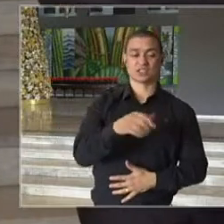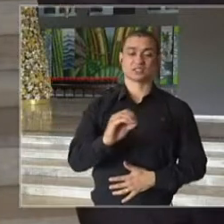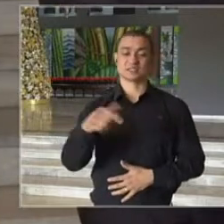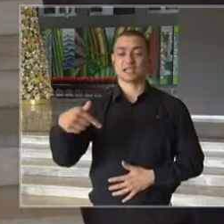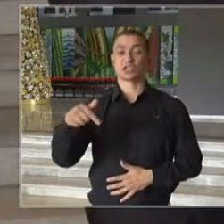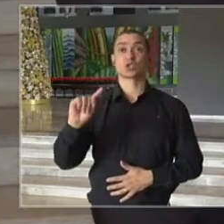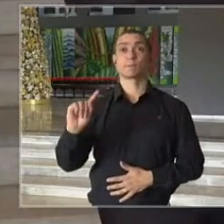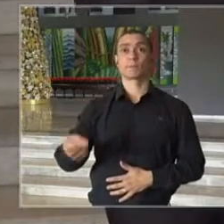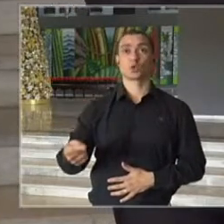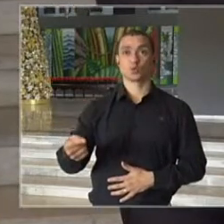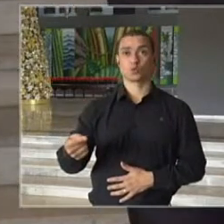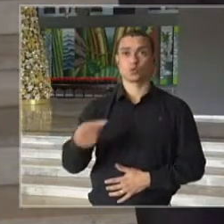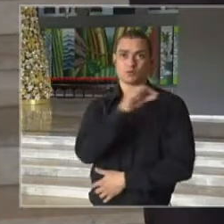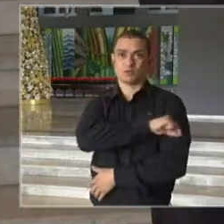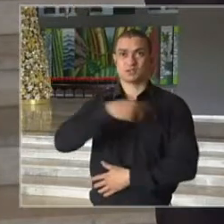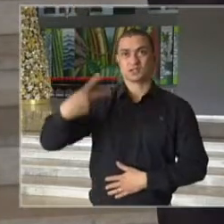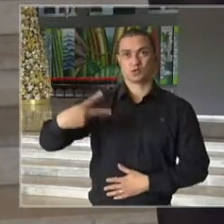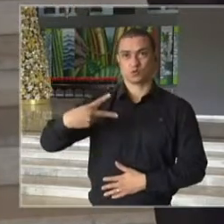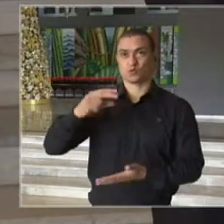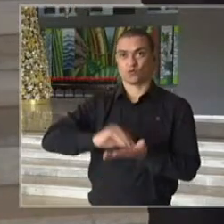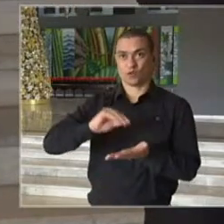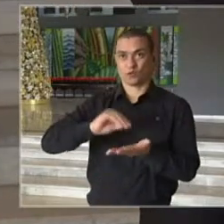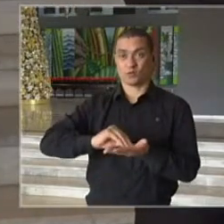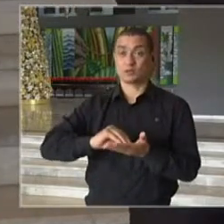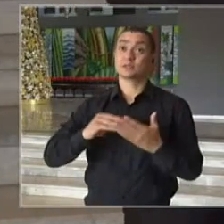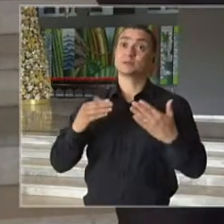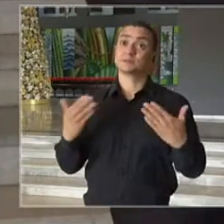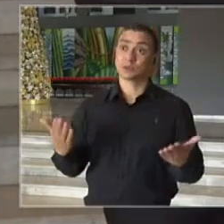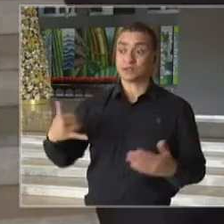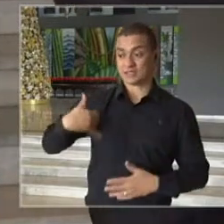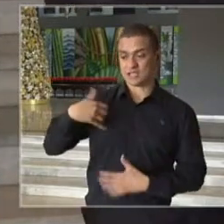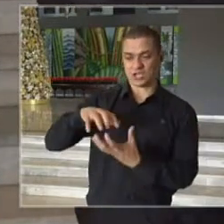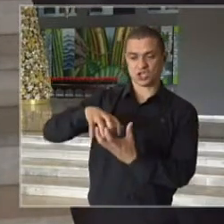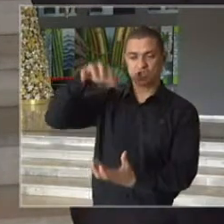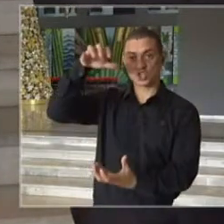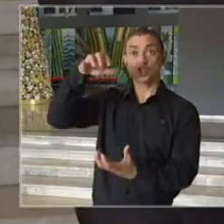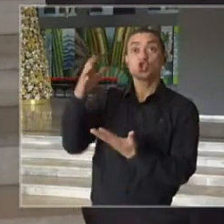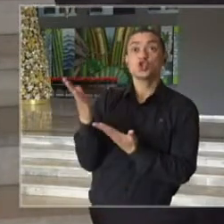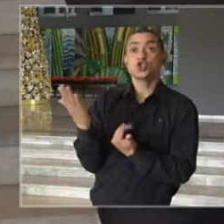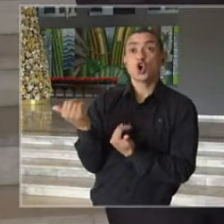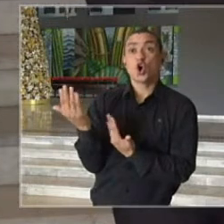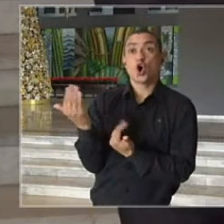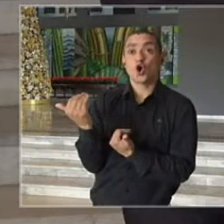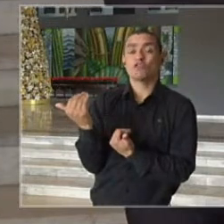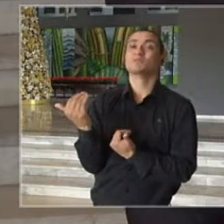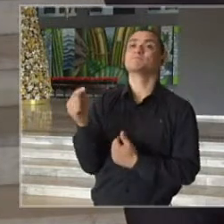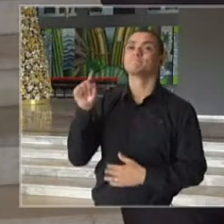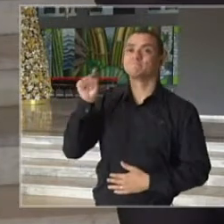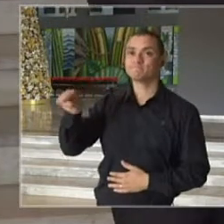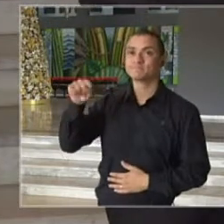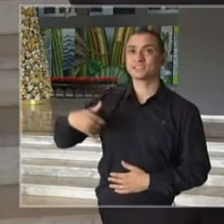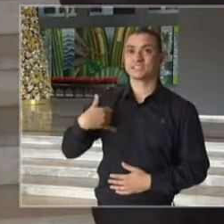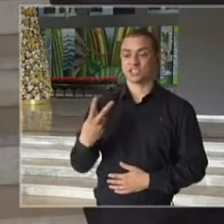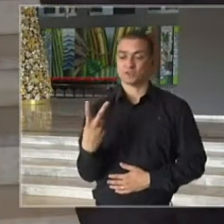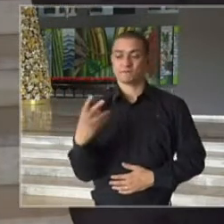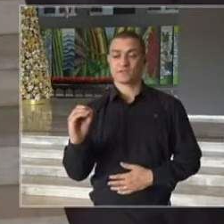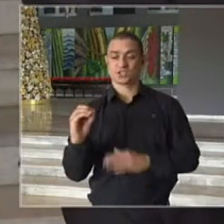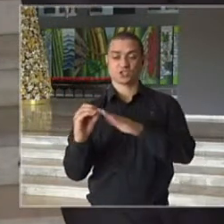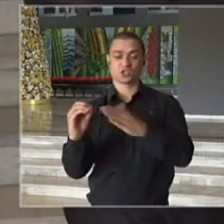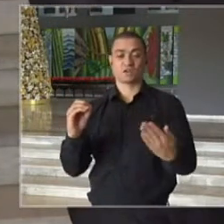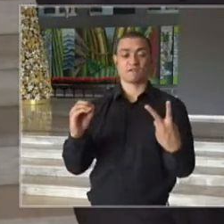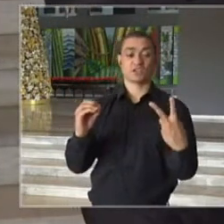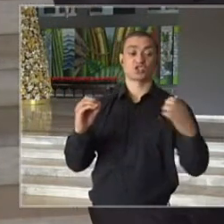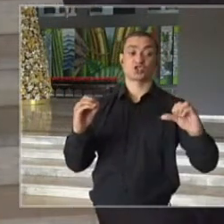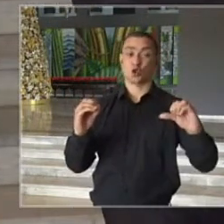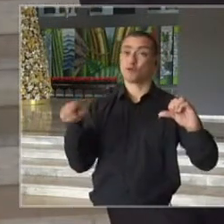mil pessoas tomarem essa segunda dose. E aí a gente tem um público adulto jovem, esse público adulto jovem de 20 a 29 anos é um